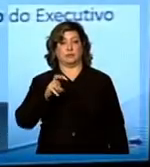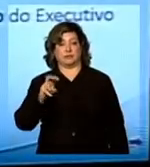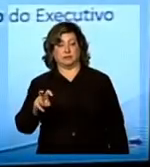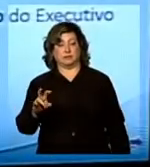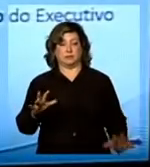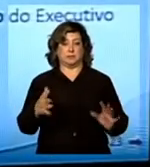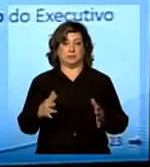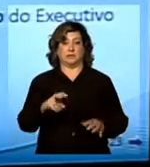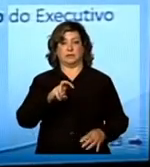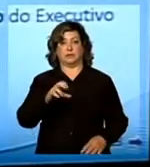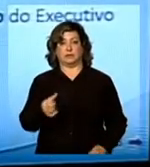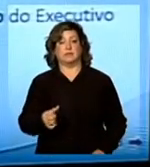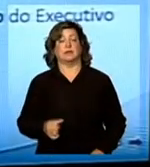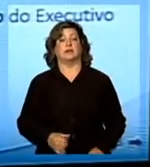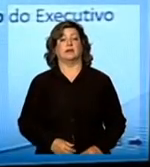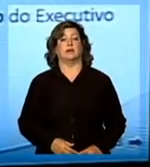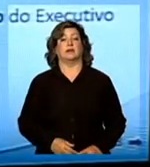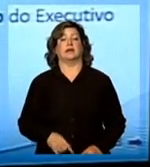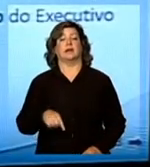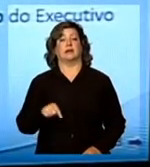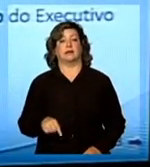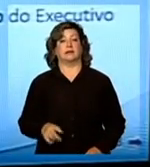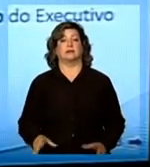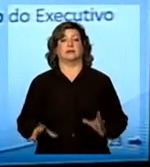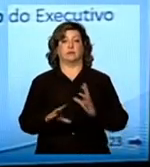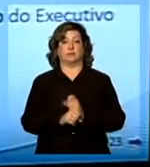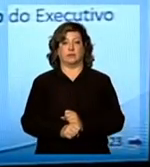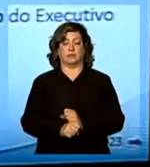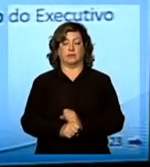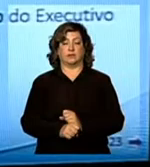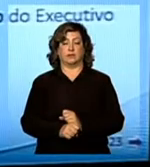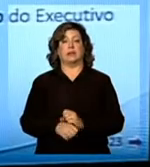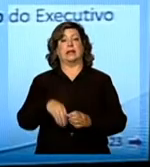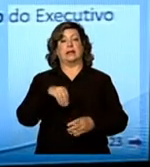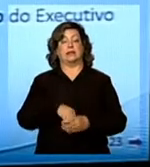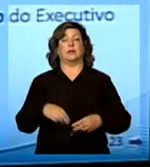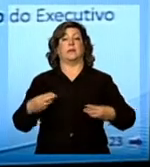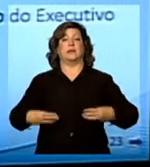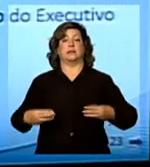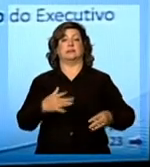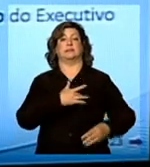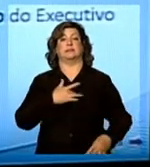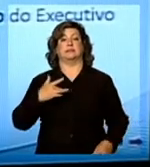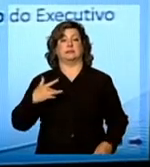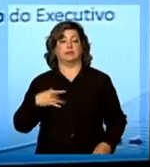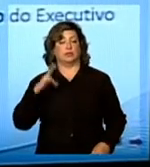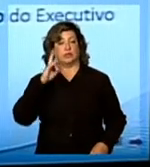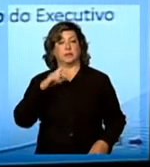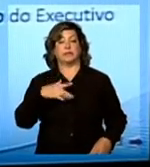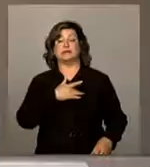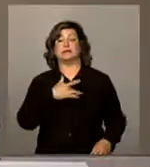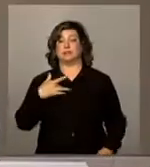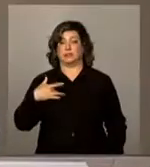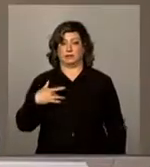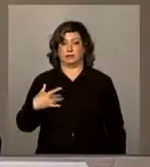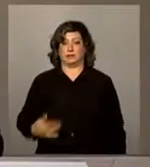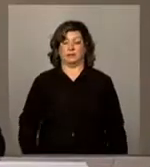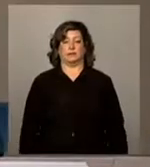3.755 aí, 56, serão no Ministério da Saúde em ações de saúde.